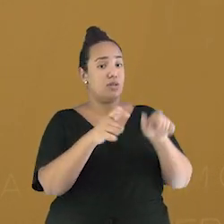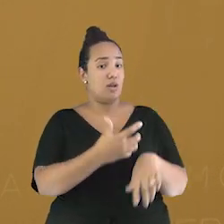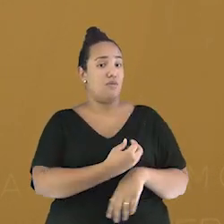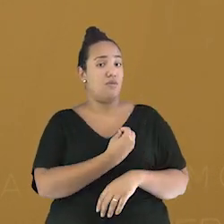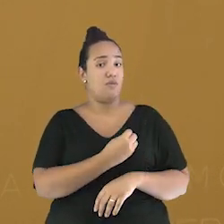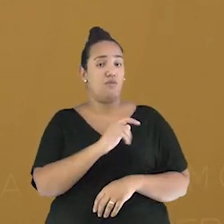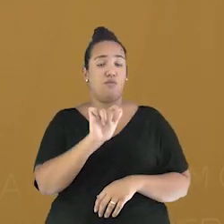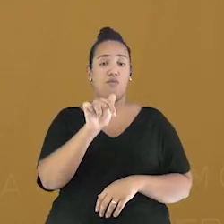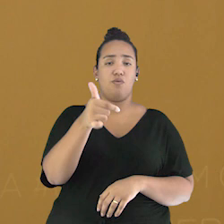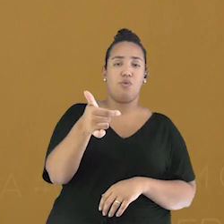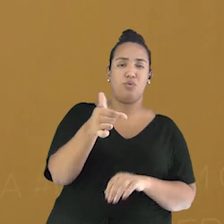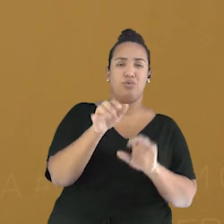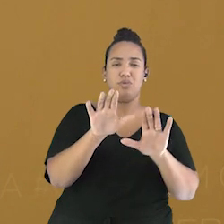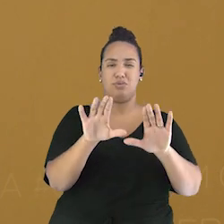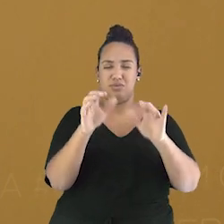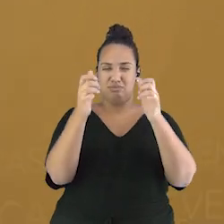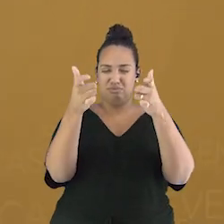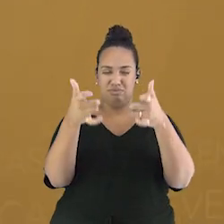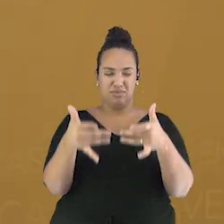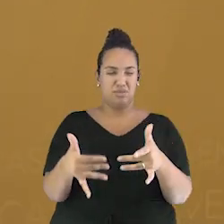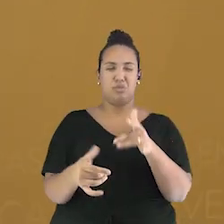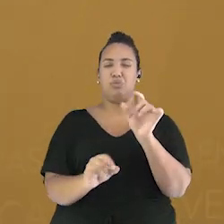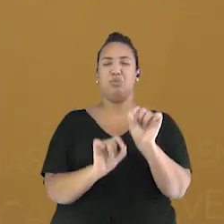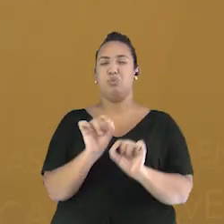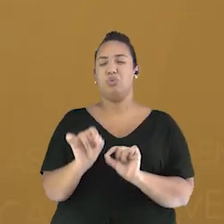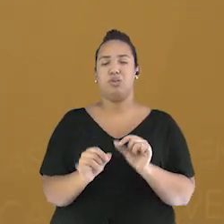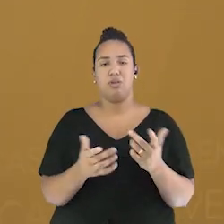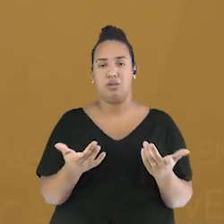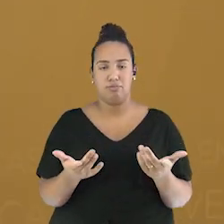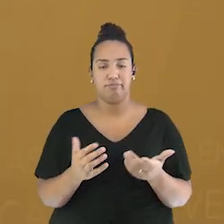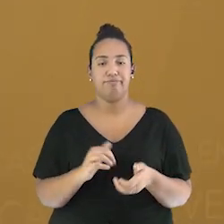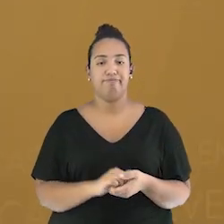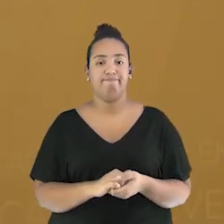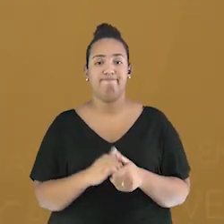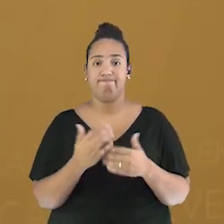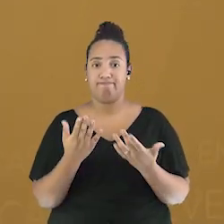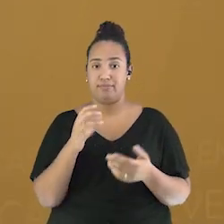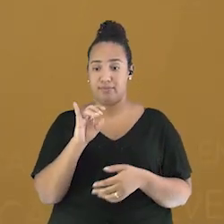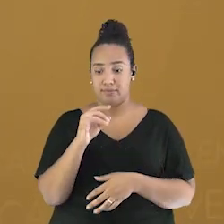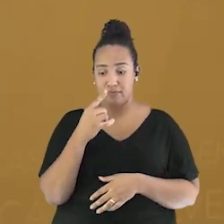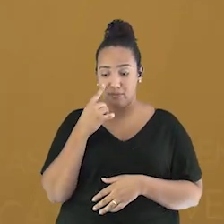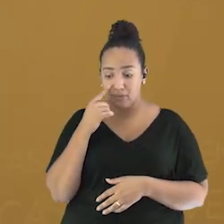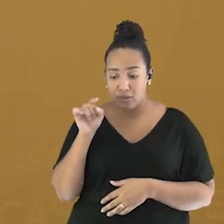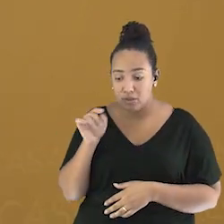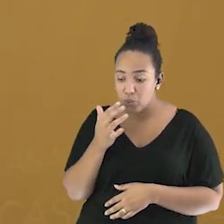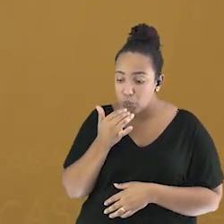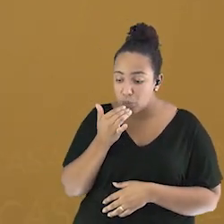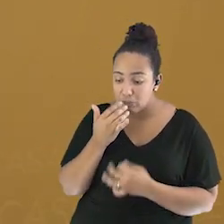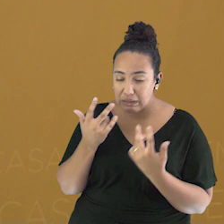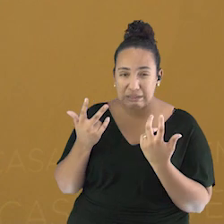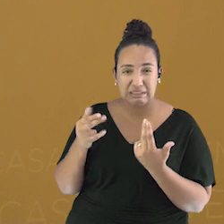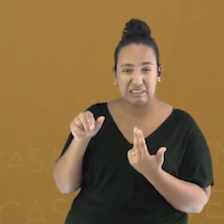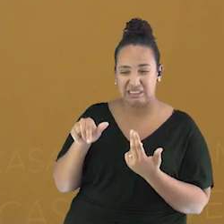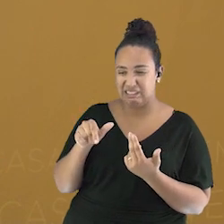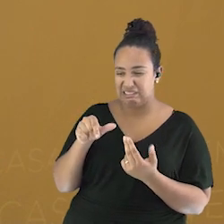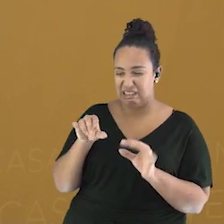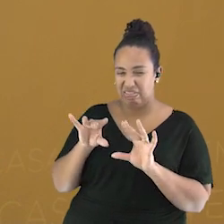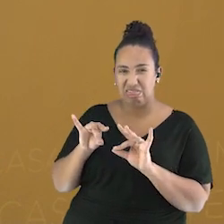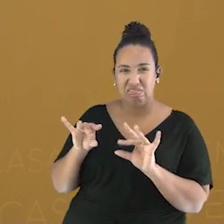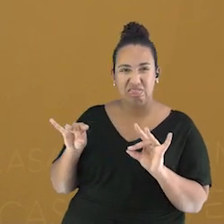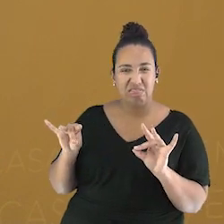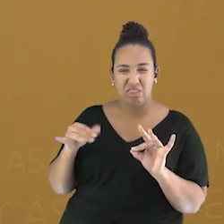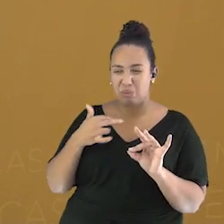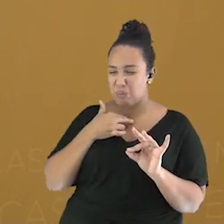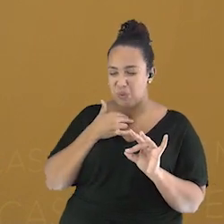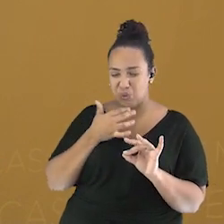entender. O que eu quero dizer com isso? Quando vemos alimentos desse jeito, impróprio para o consumo humano,